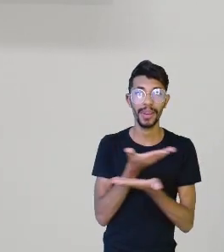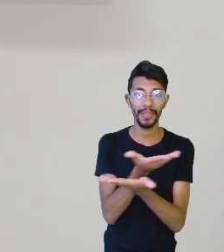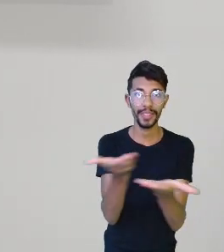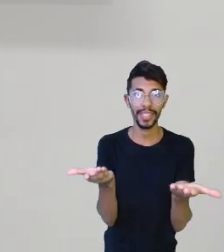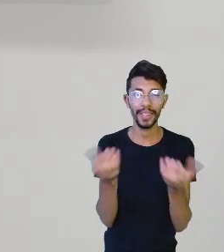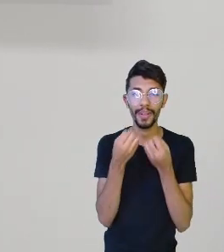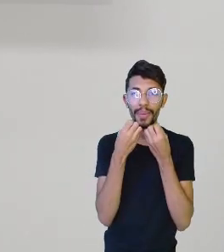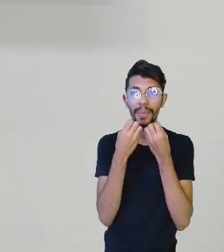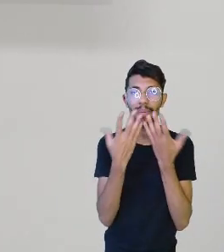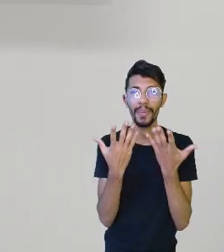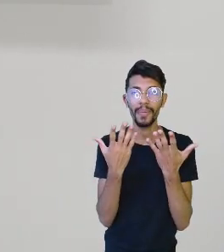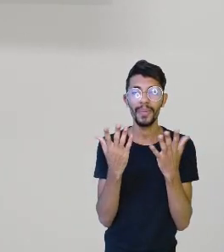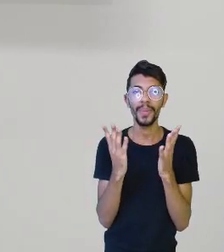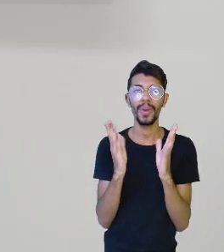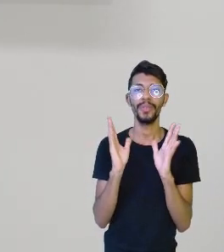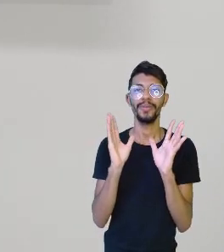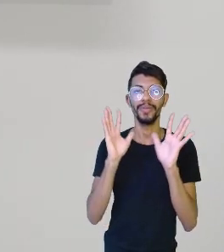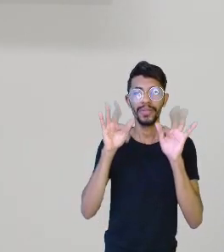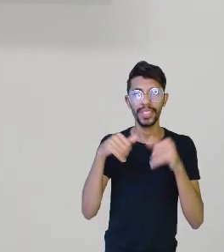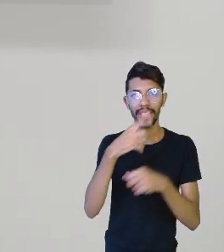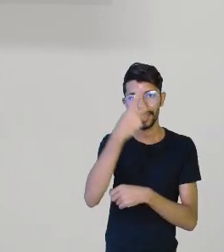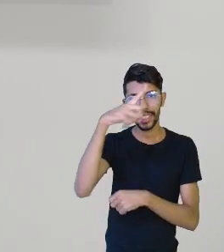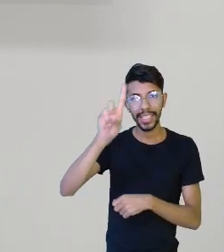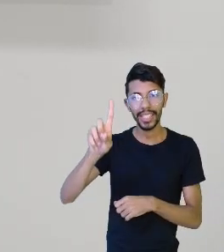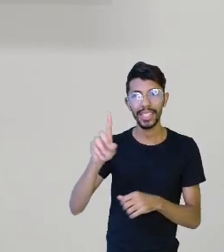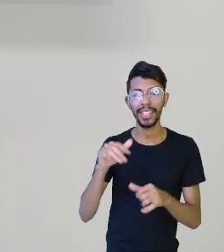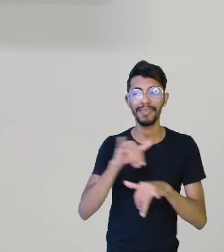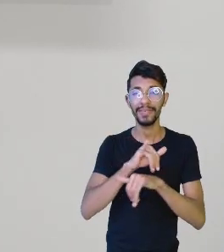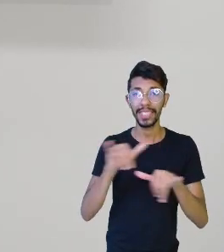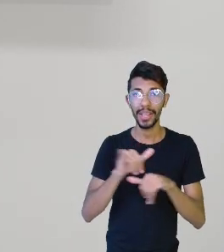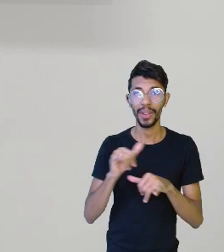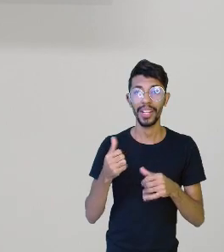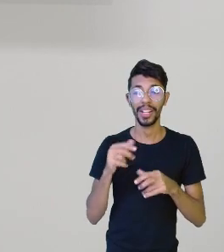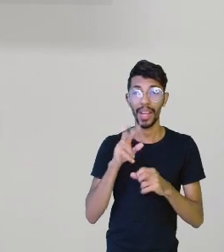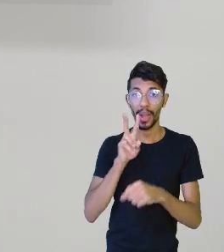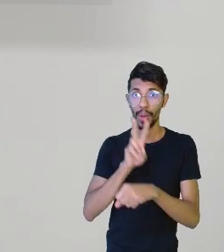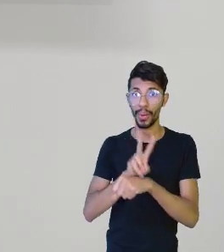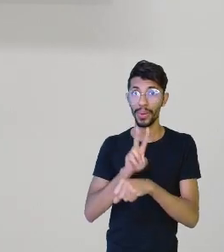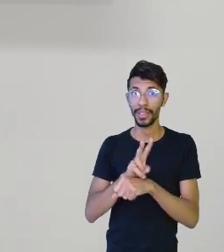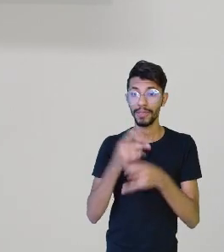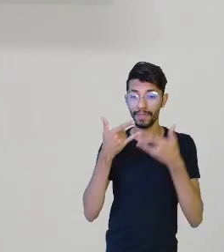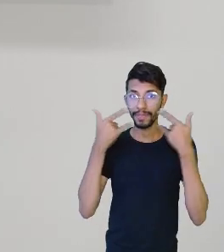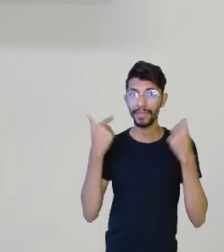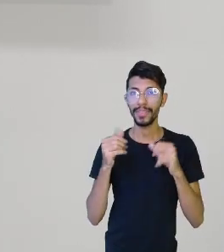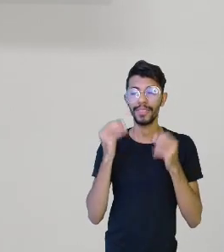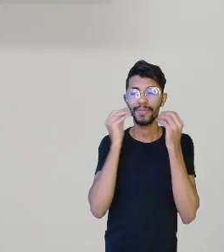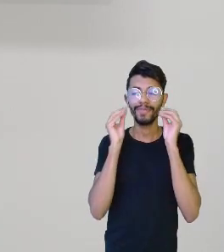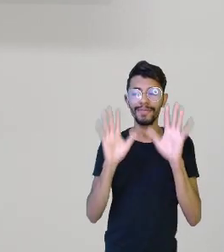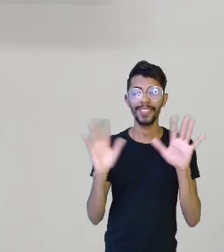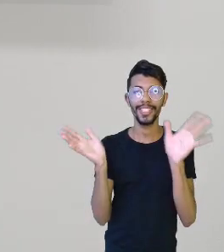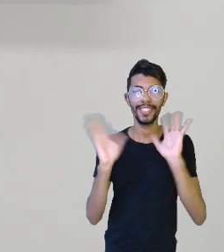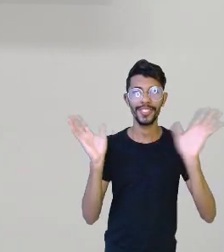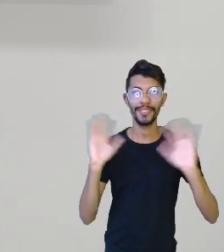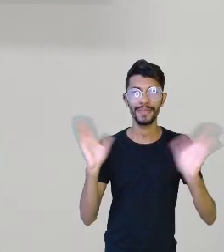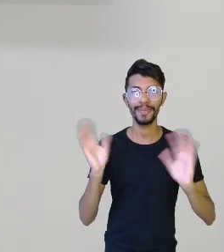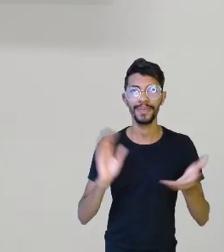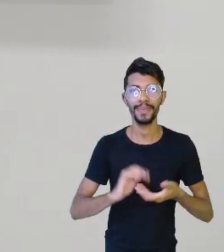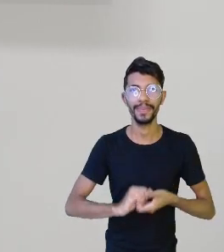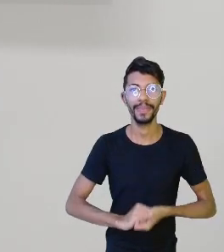um bom final de dia, com tranquilidade, se protejam e é isso aí. Beijão, tchau!